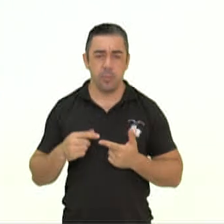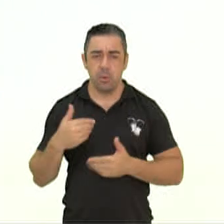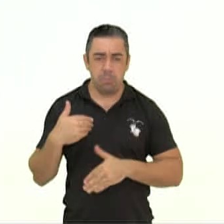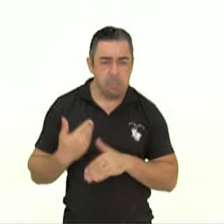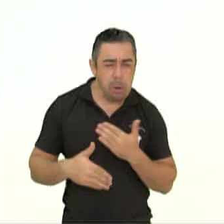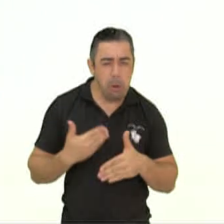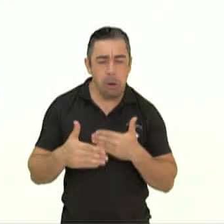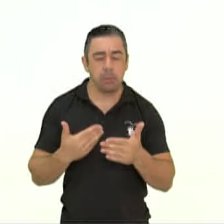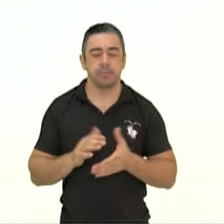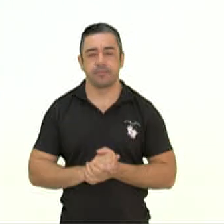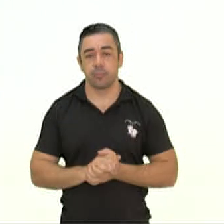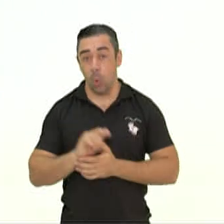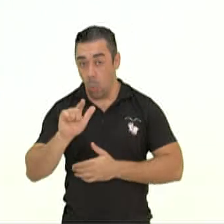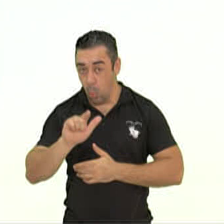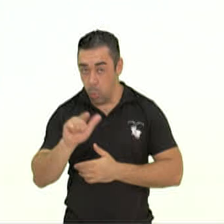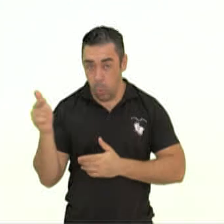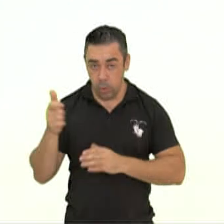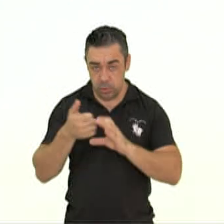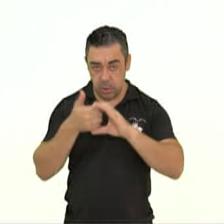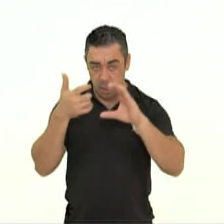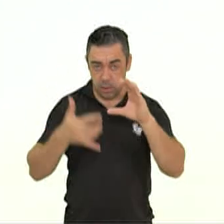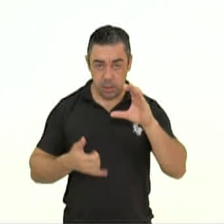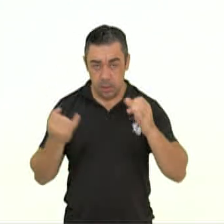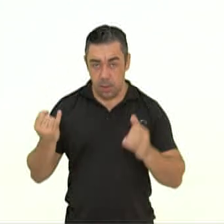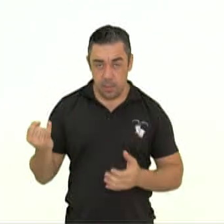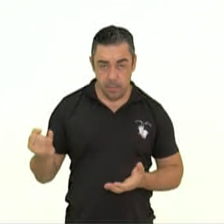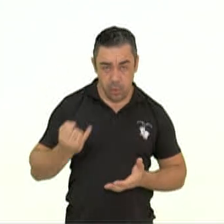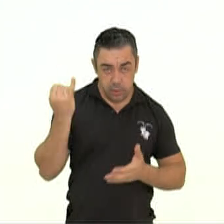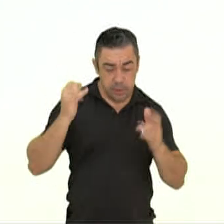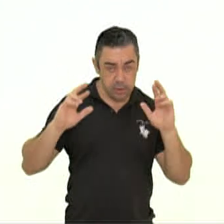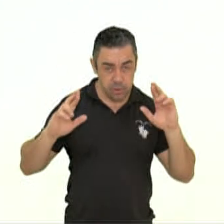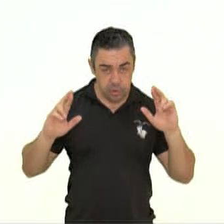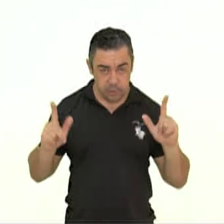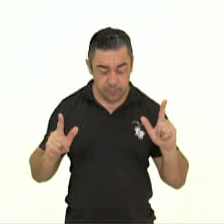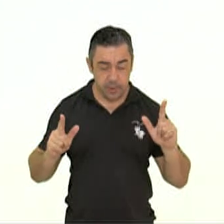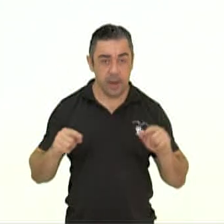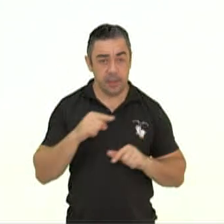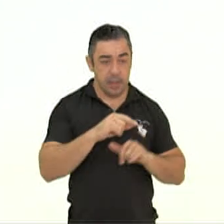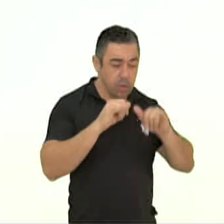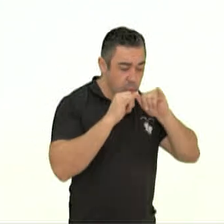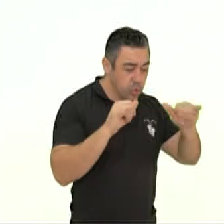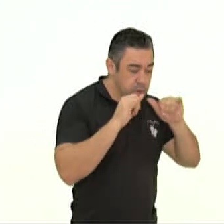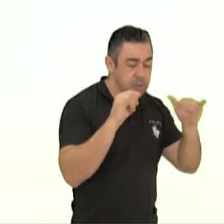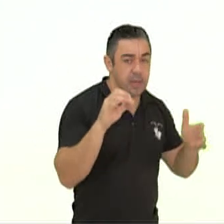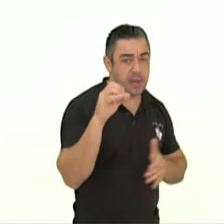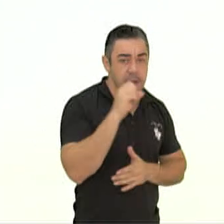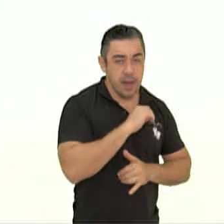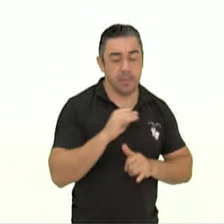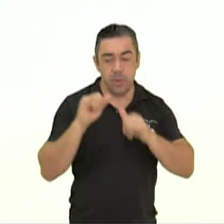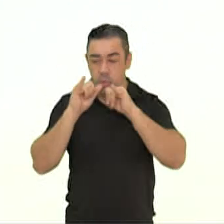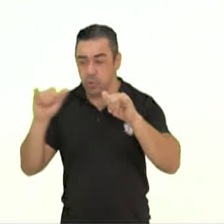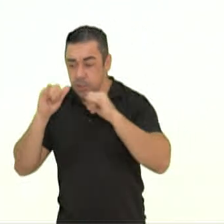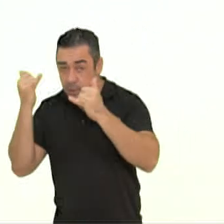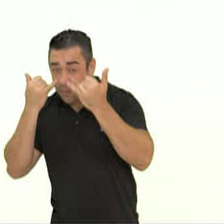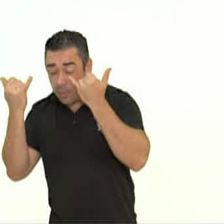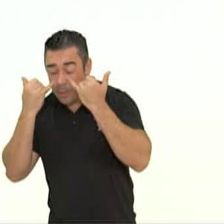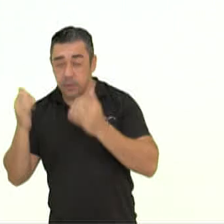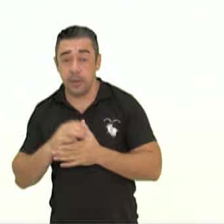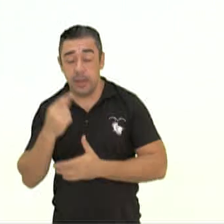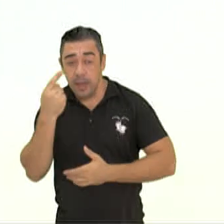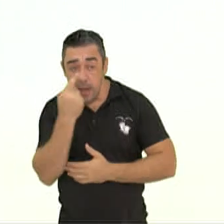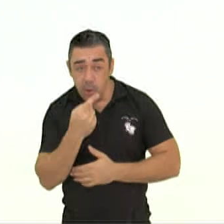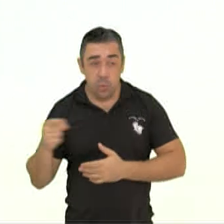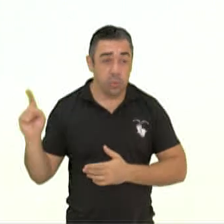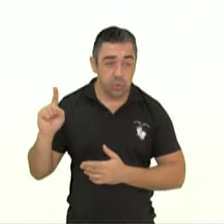Outra característica importante que faz a diferenciação entre notícia e reportagem é que na